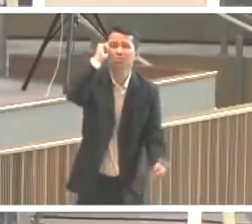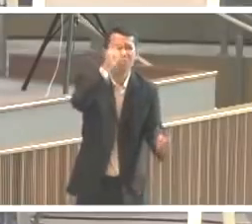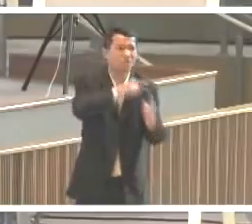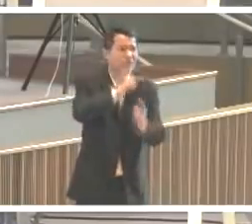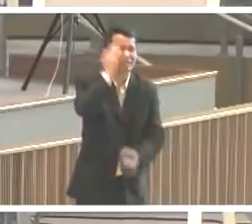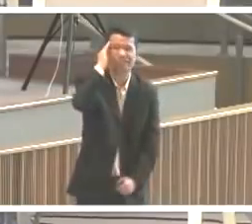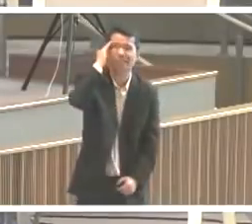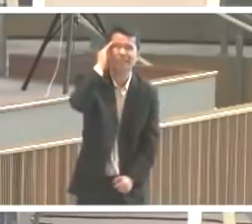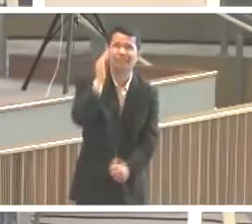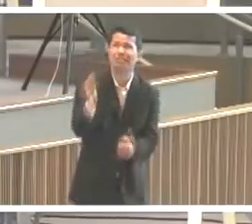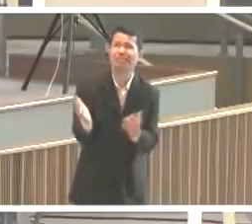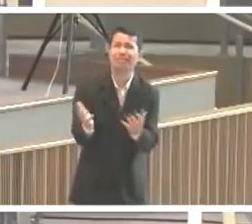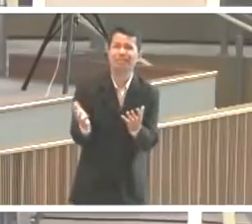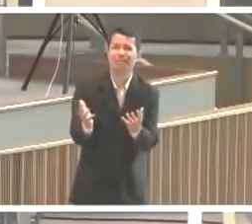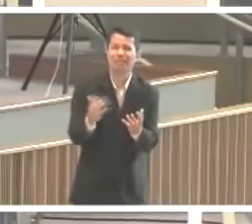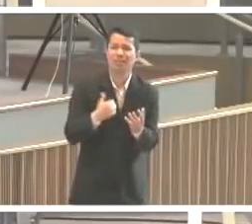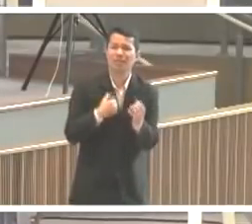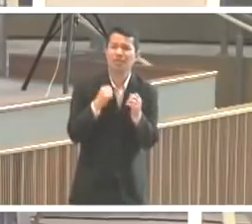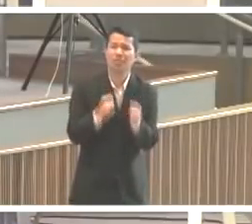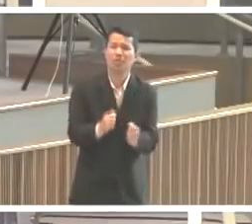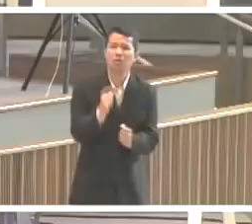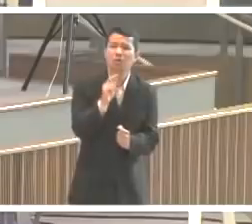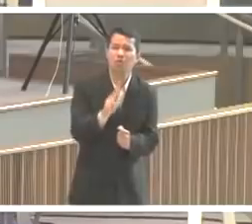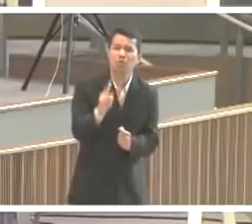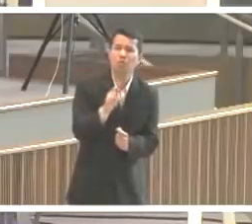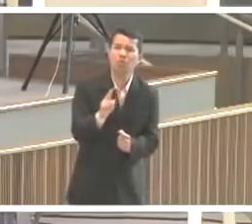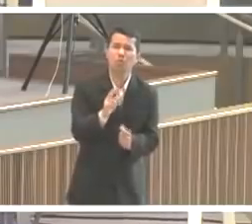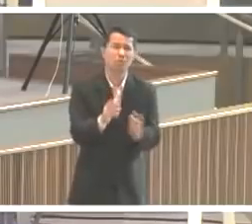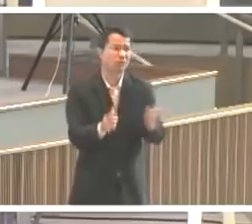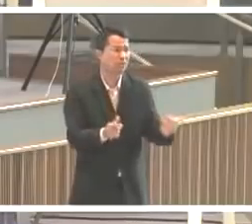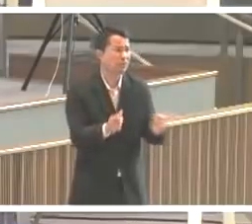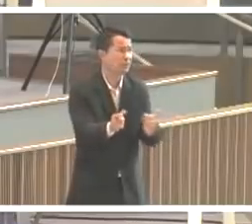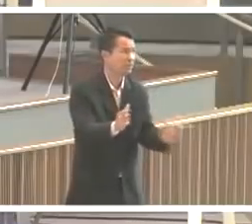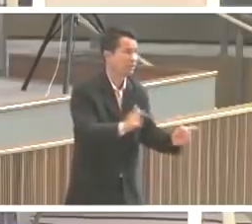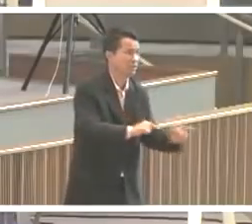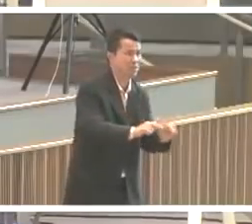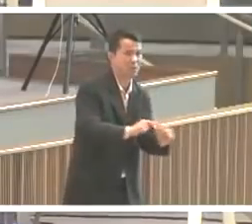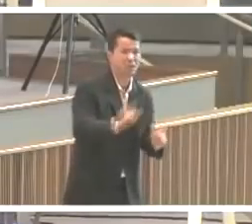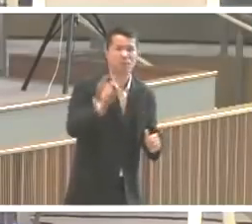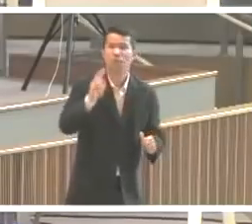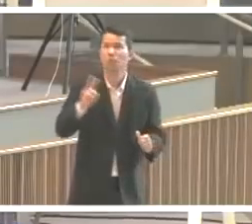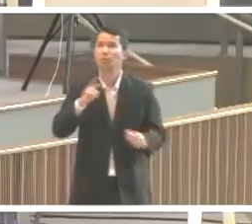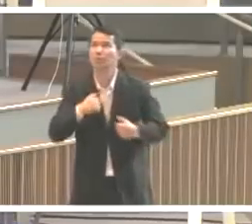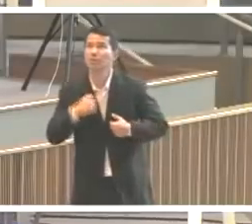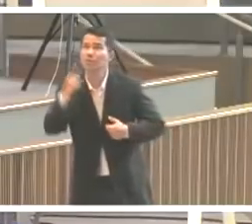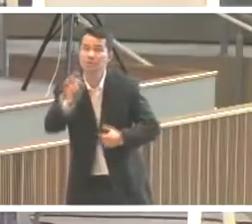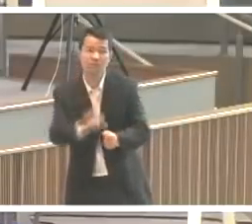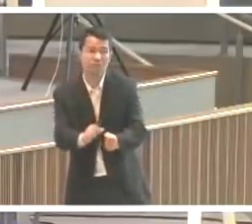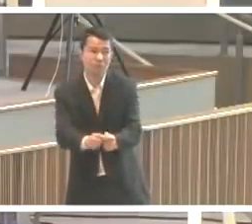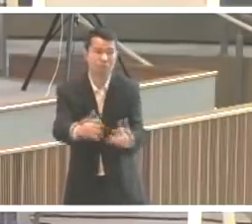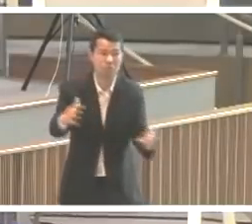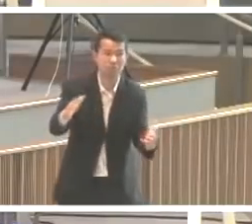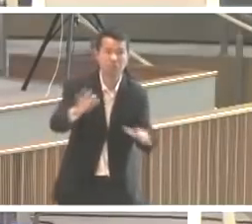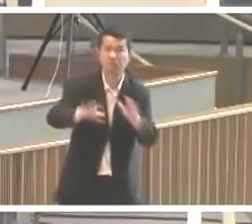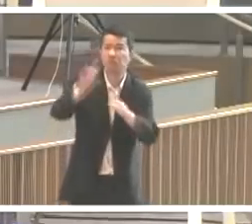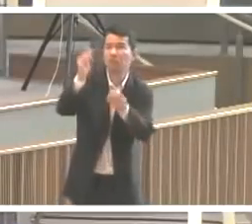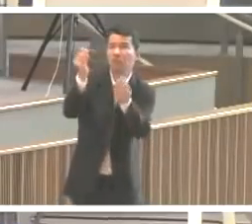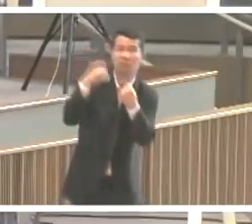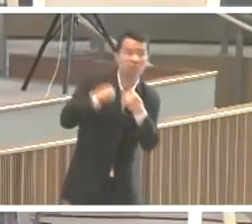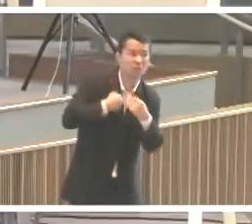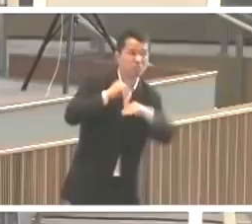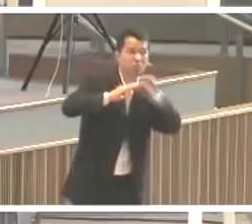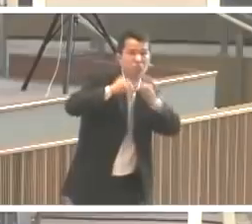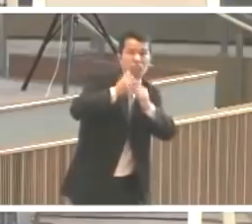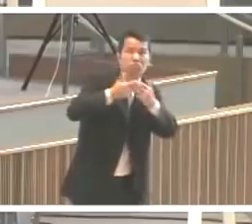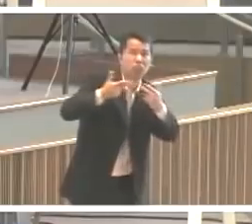Eu podia ser muito mais útil dessa ou daquela maneira. Se o Senhor fizesse isso, talvez eu fosse mais útil se eu fizesse